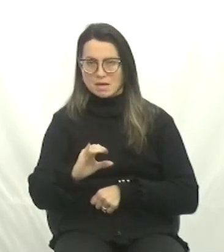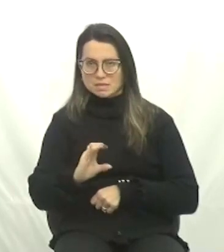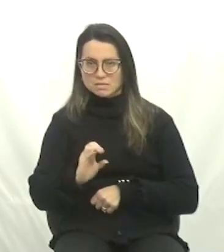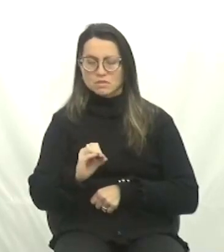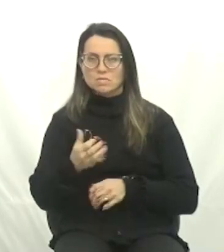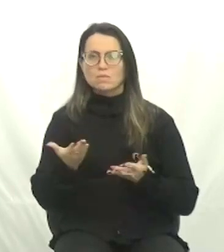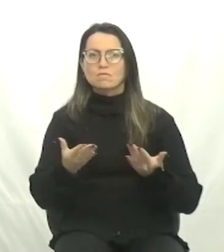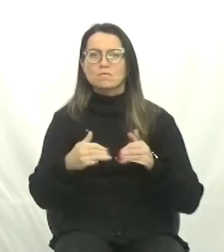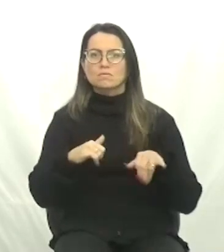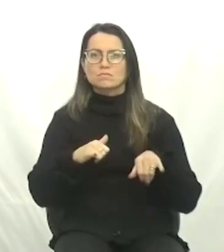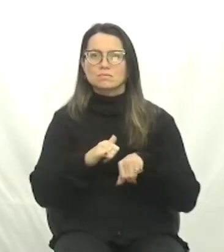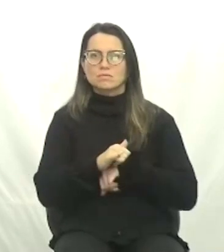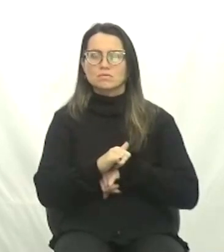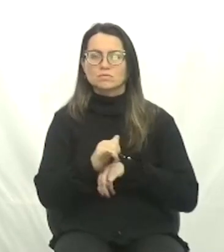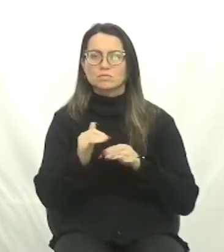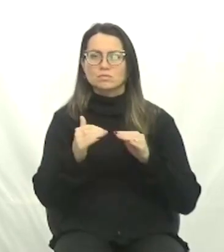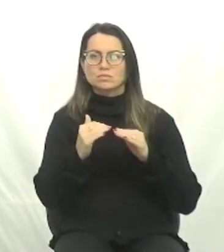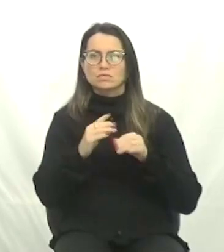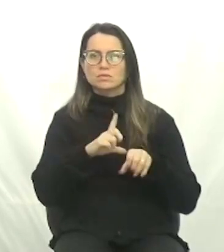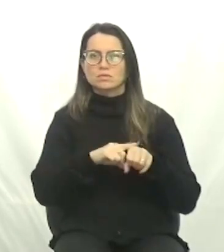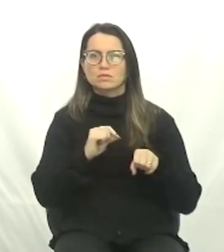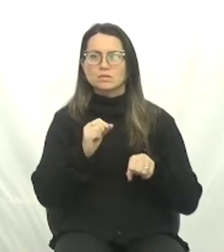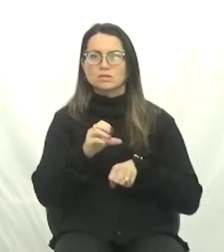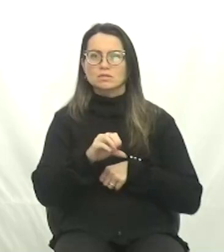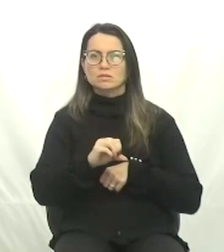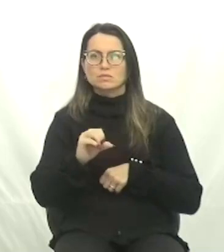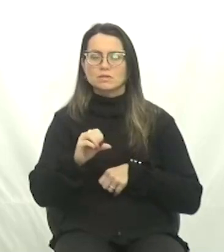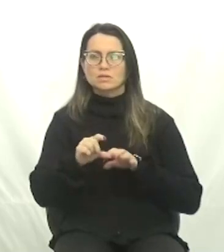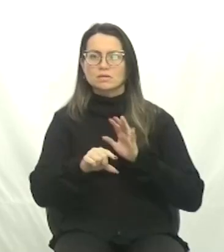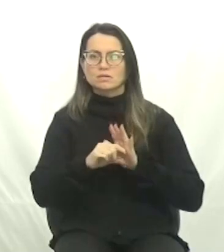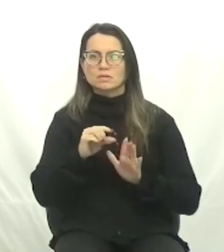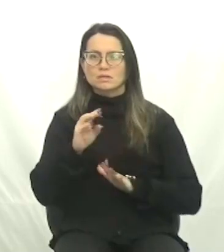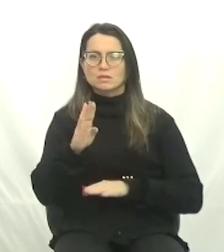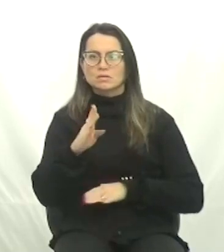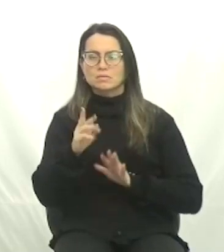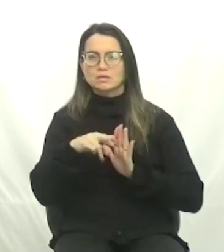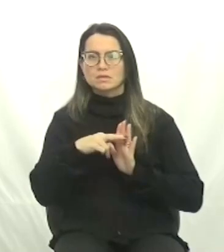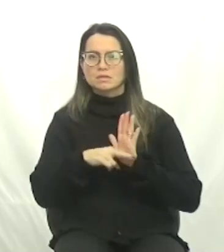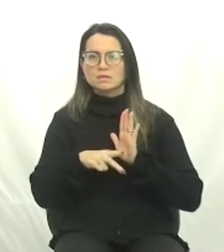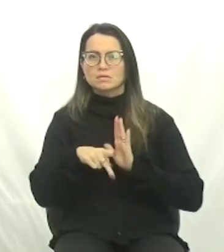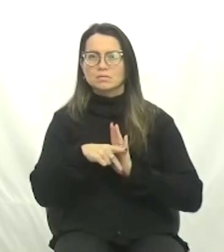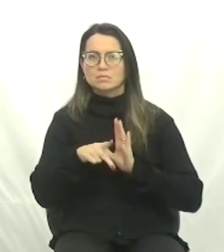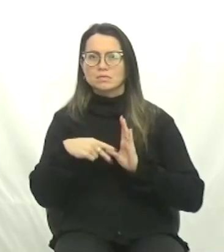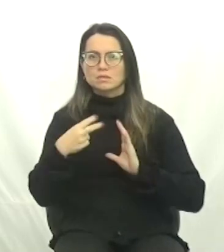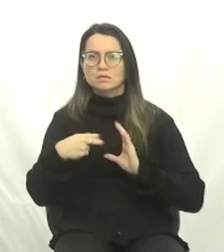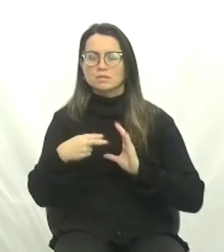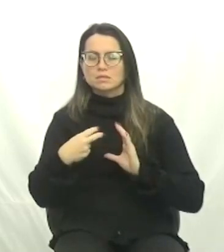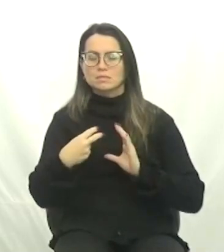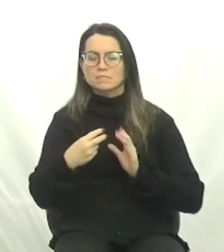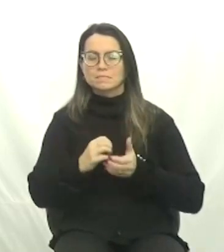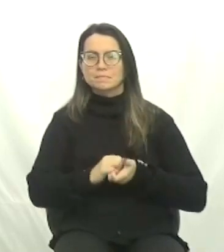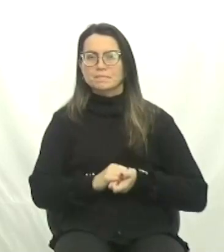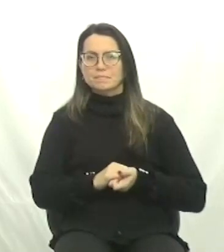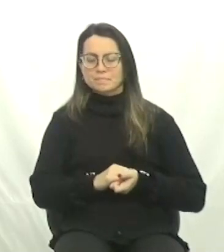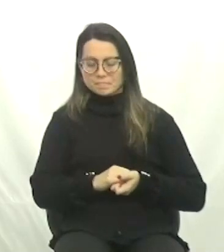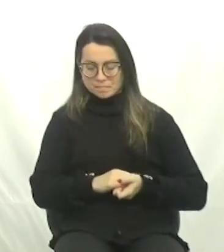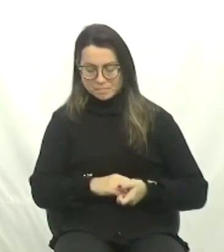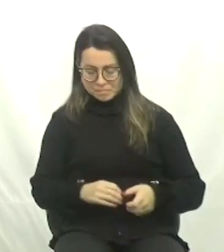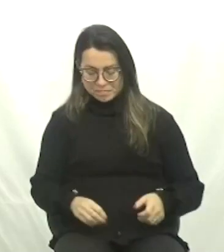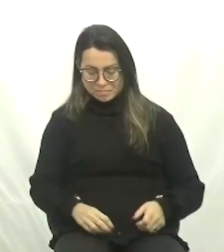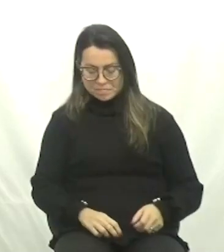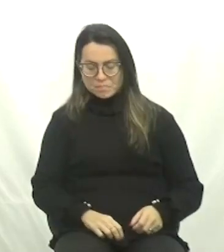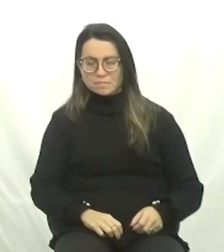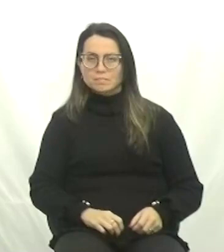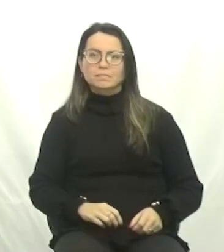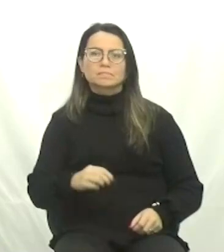junho de 2023, conforme artigo 99, alínea B do Regimento Interno. Atenciosamente, Maria Gorete